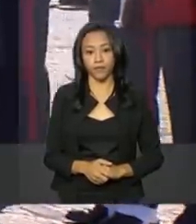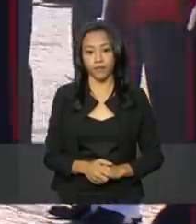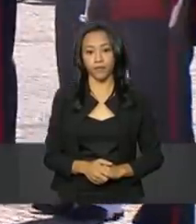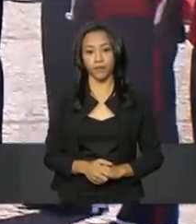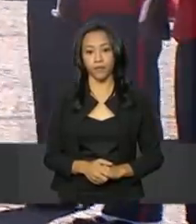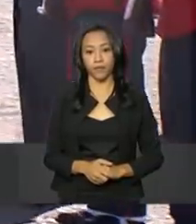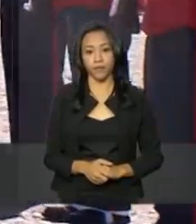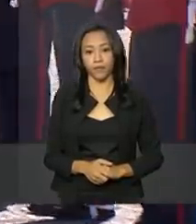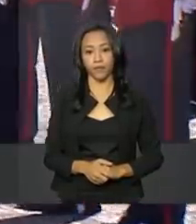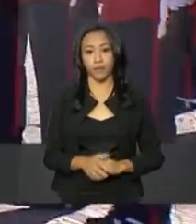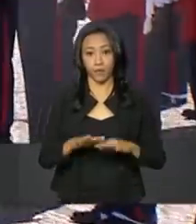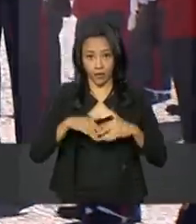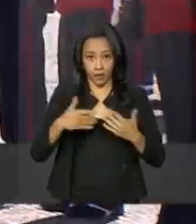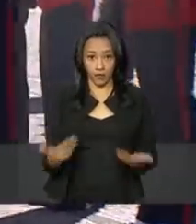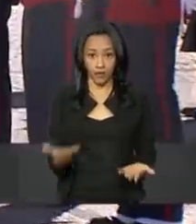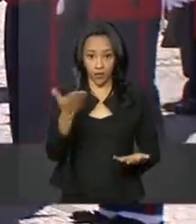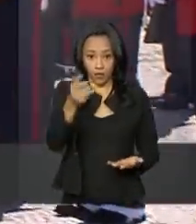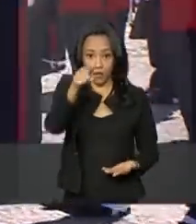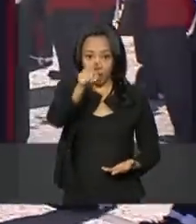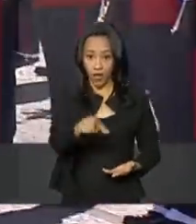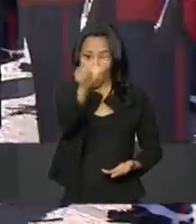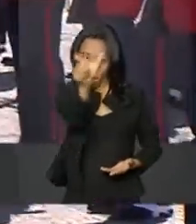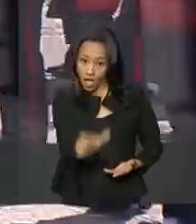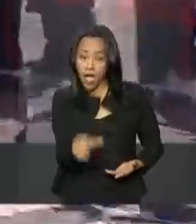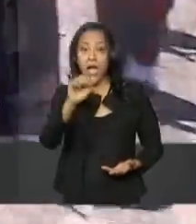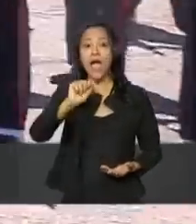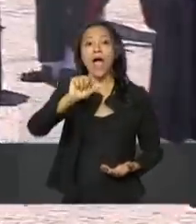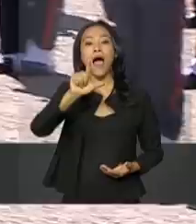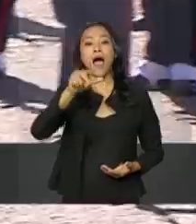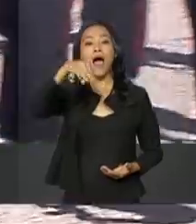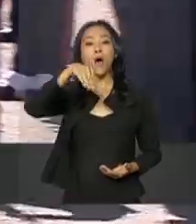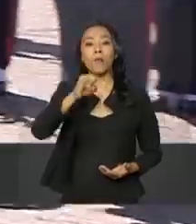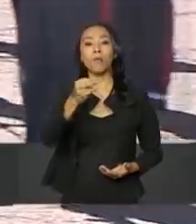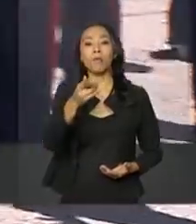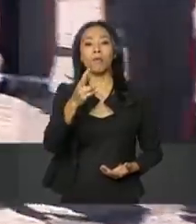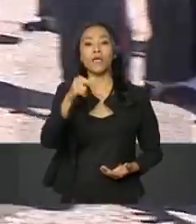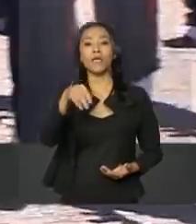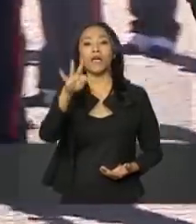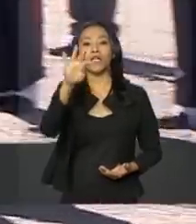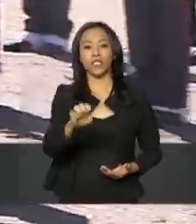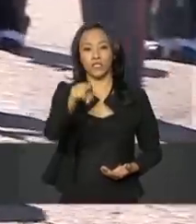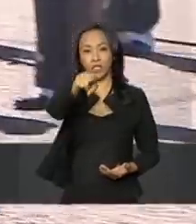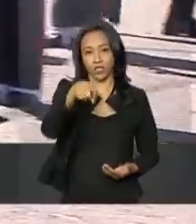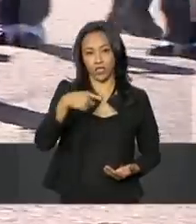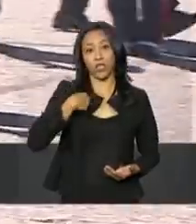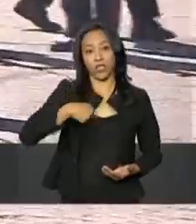Então agora a passagem do almirante de esquadra Wilkes em revista à tropa.